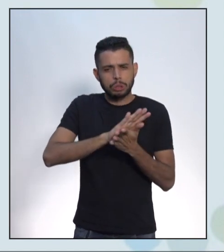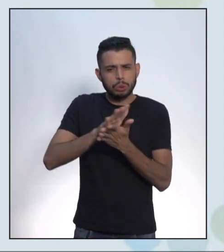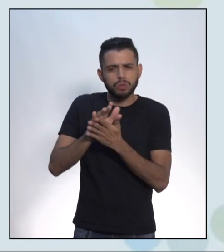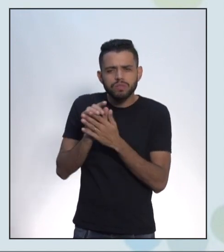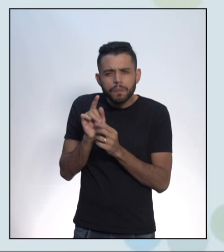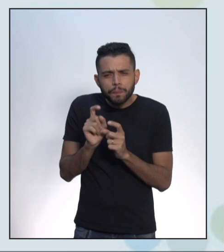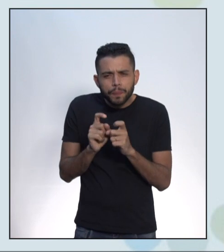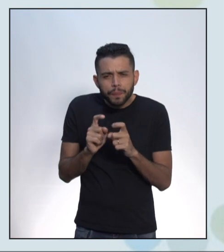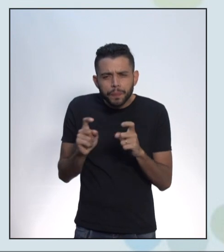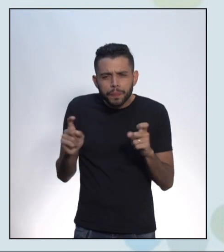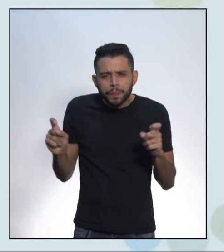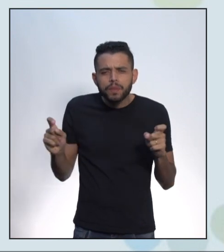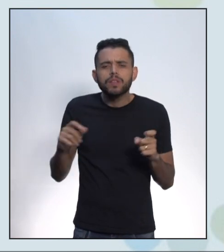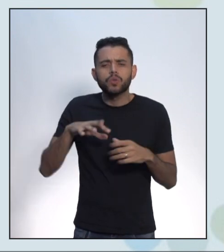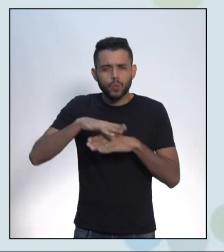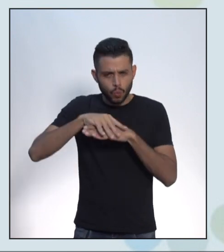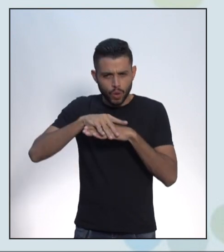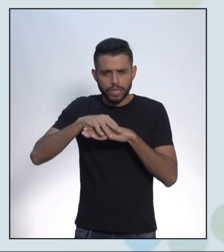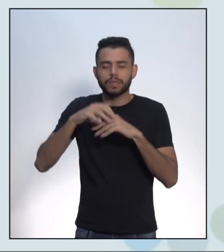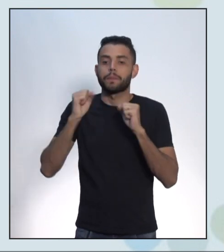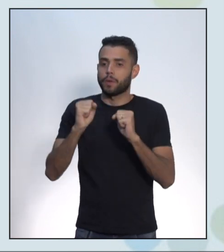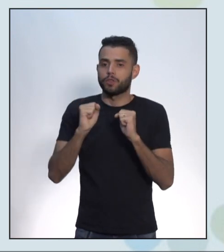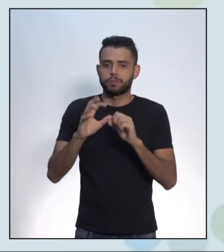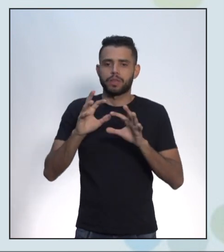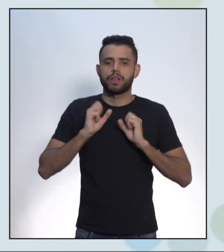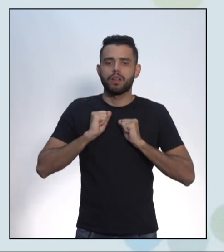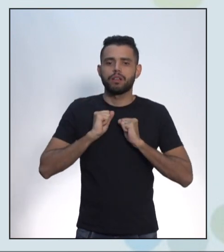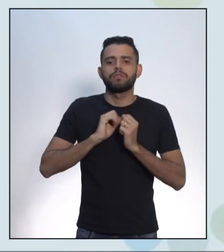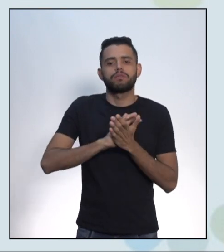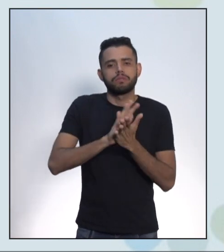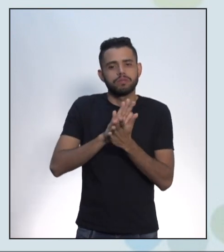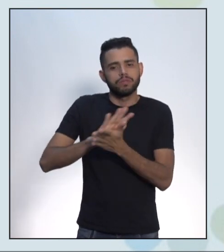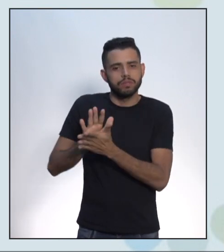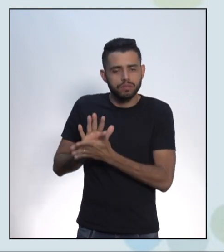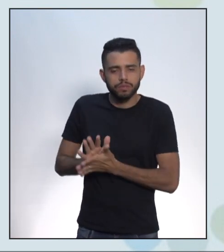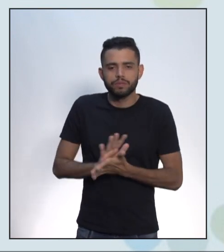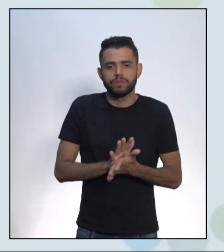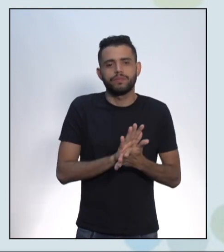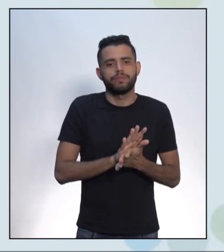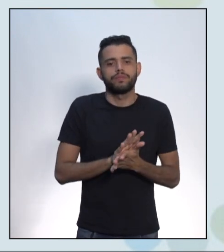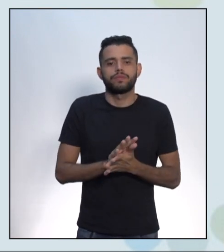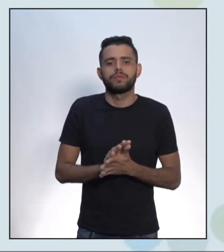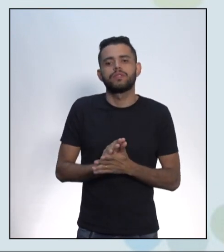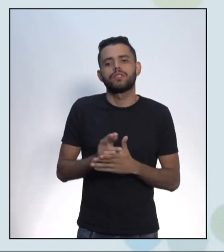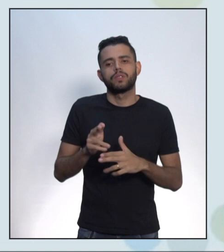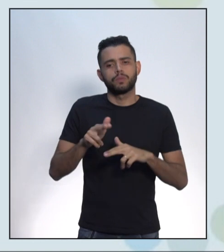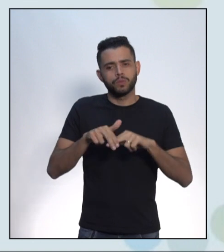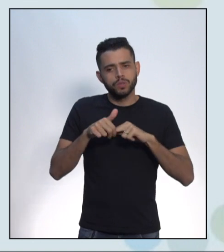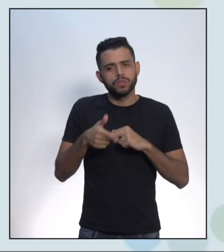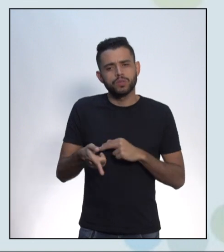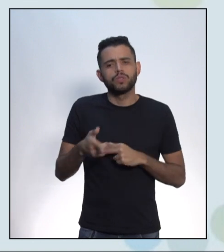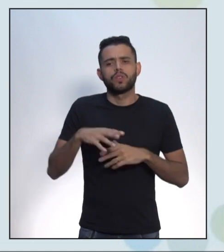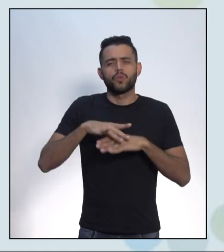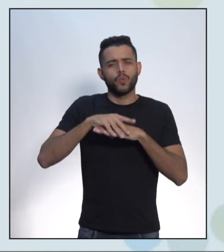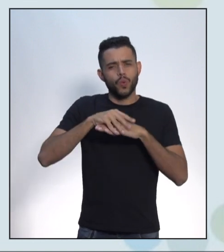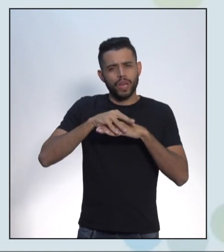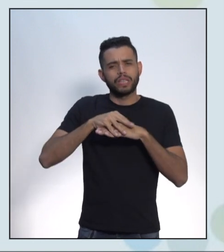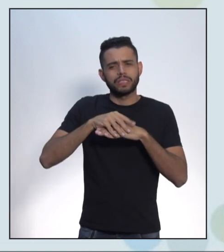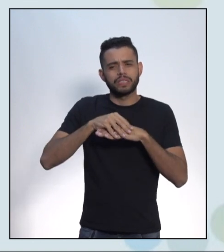são patogênicos, que pode estar presente nessa água, que são causadores de algumas doenças,